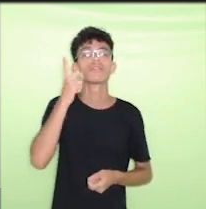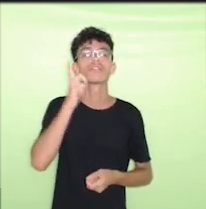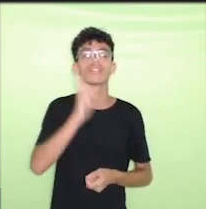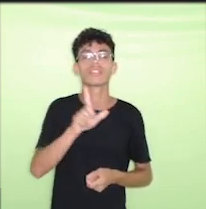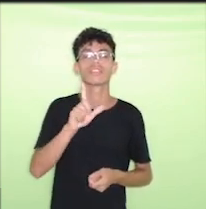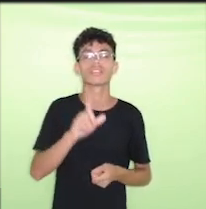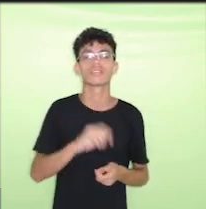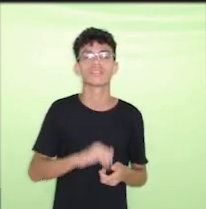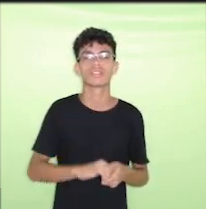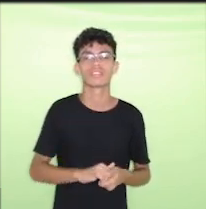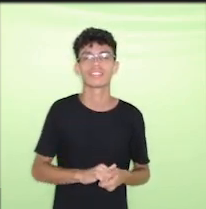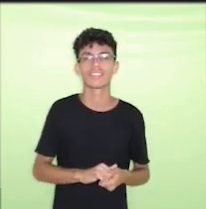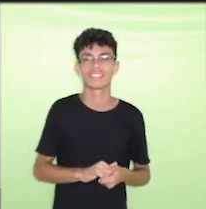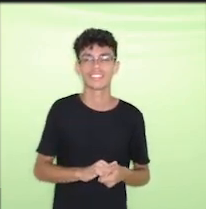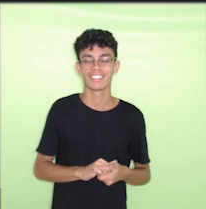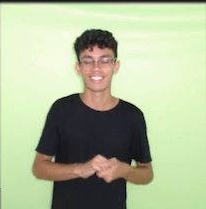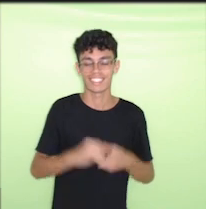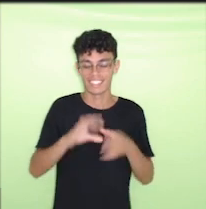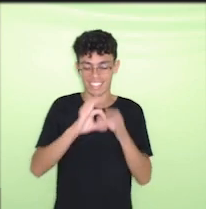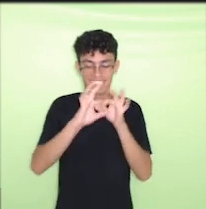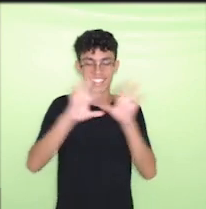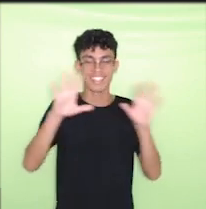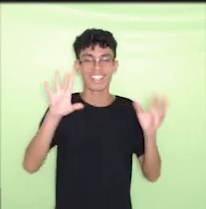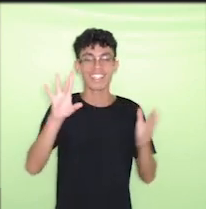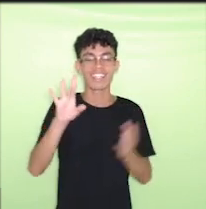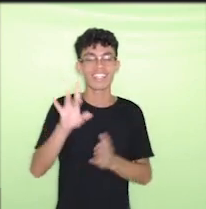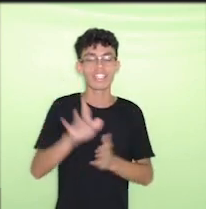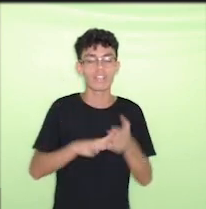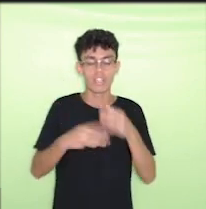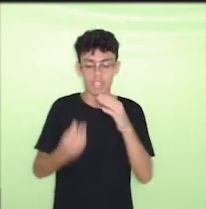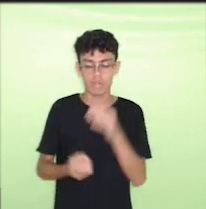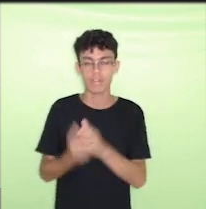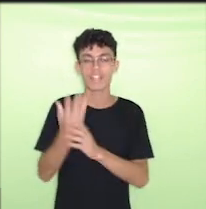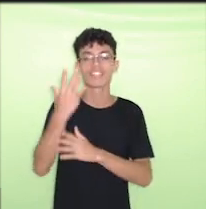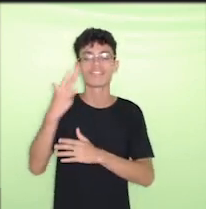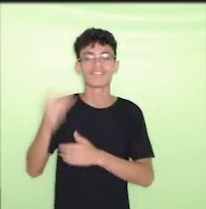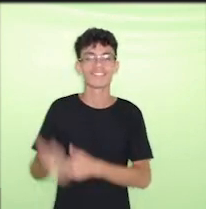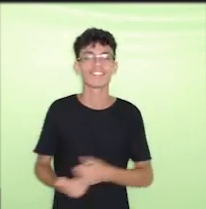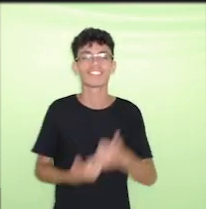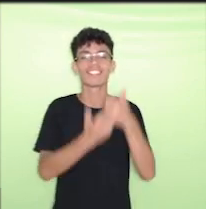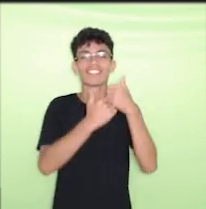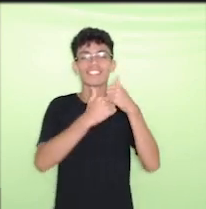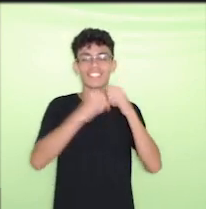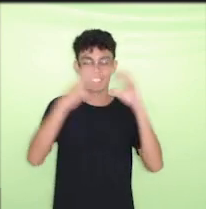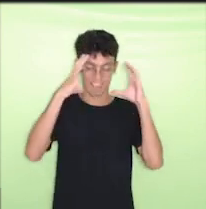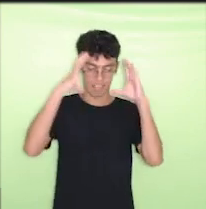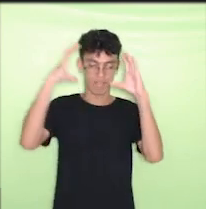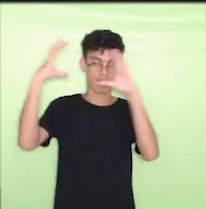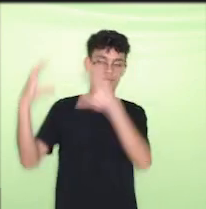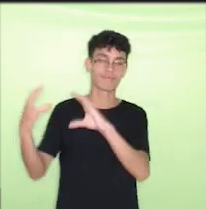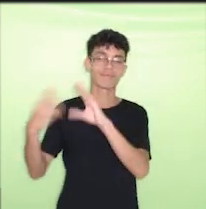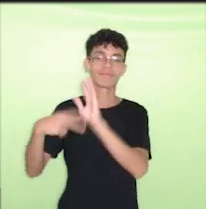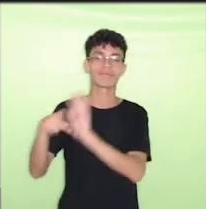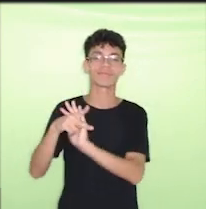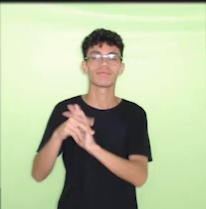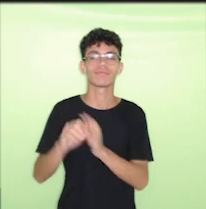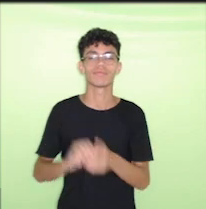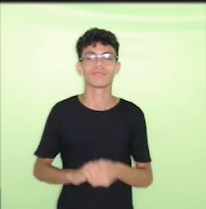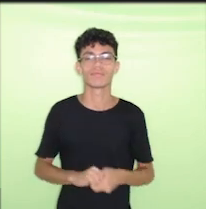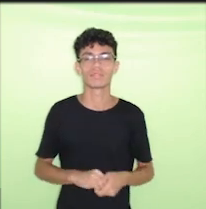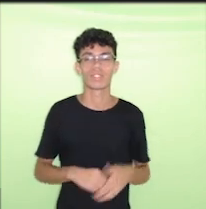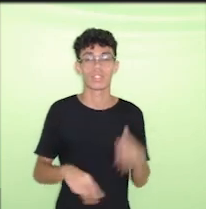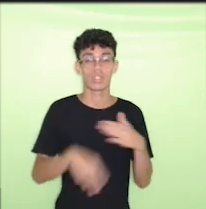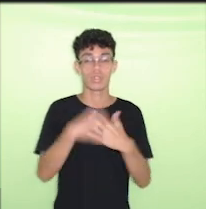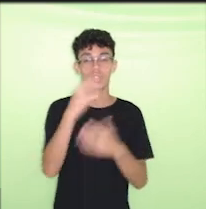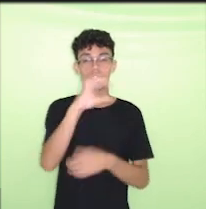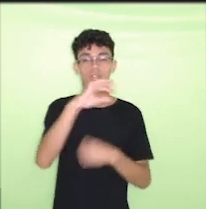conseguido, com tanta liberdade, inventar algo que substitua a sua própria cabeça? A